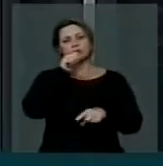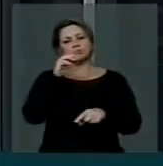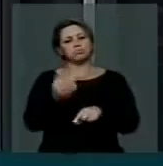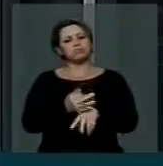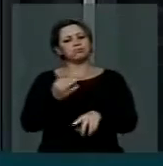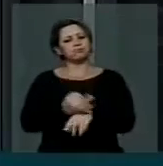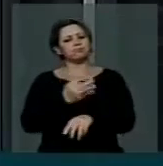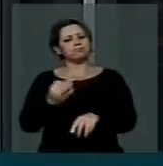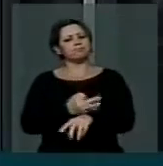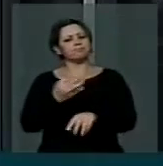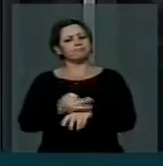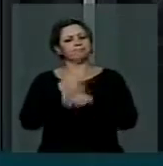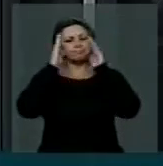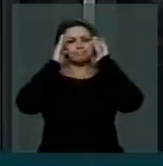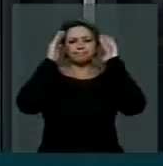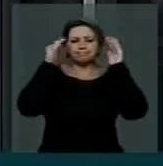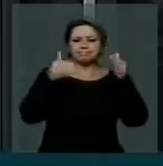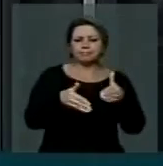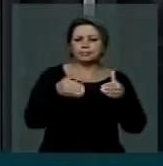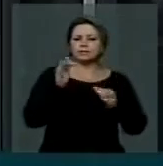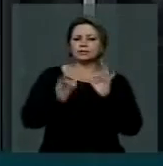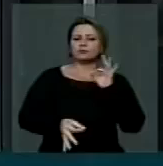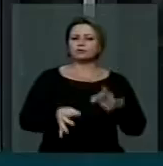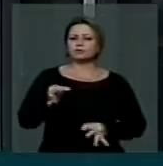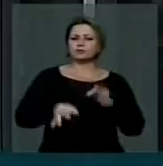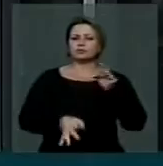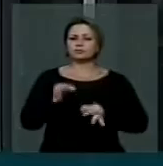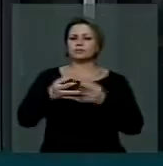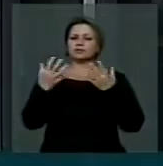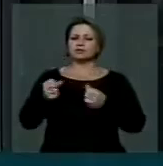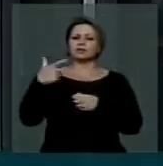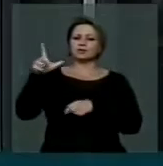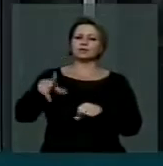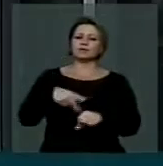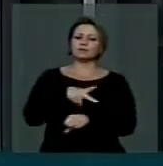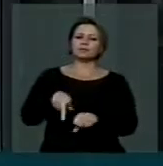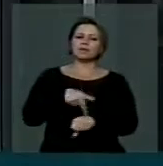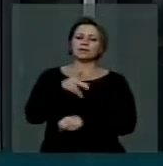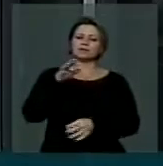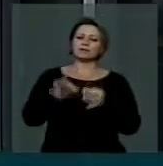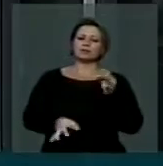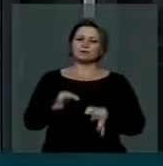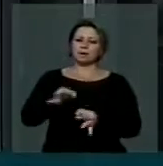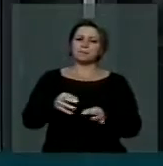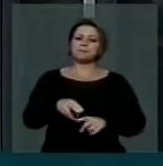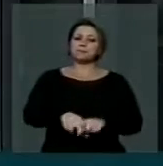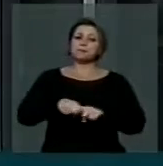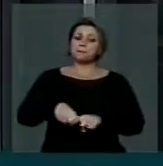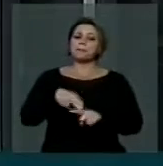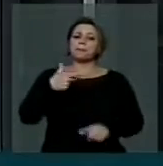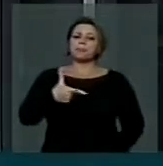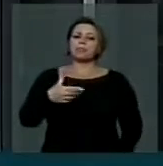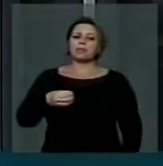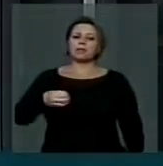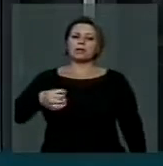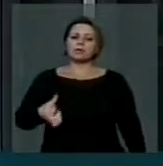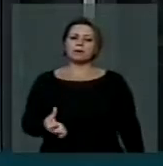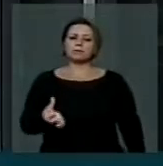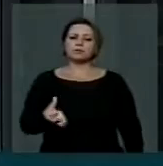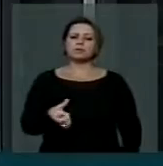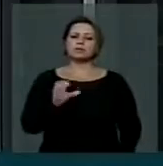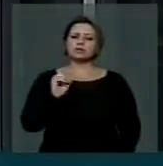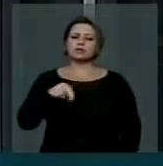se subordinam ao Tribunal Penal Internacional. Em 2006, a ONU, senhor